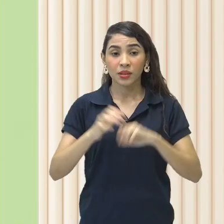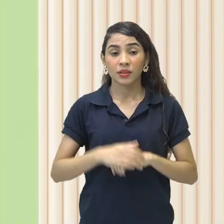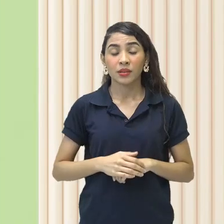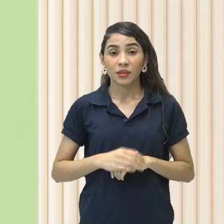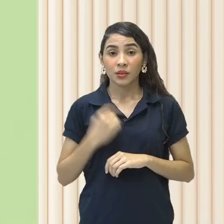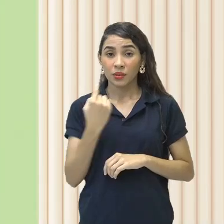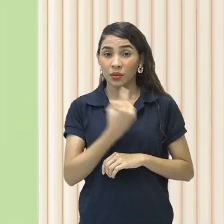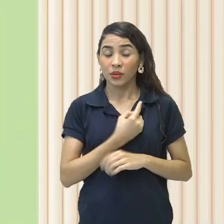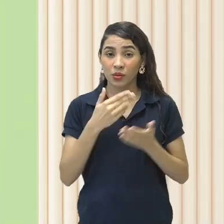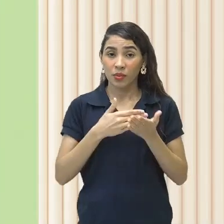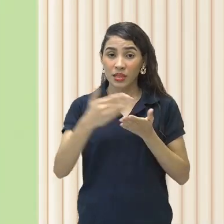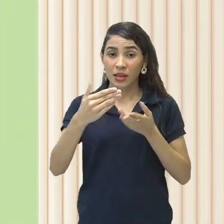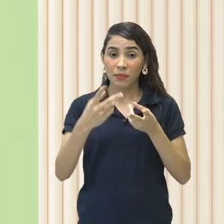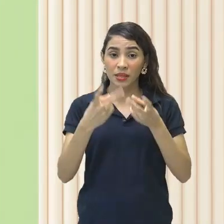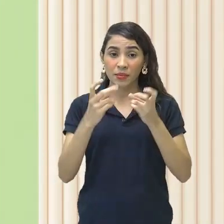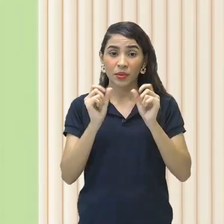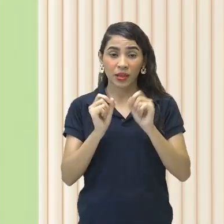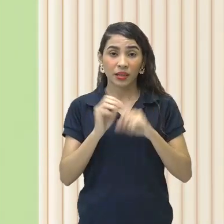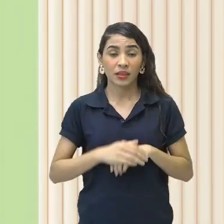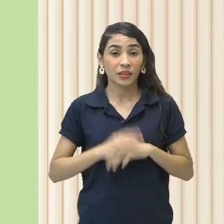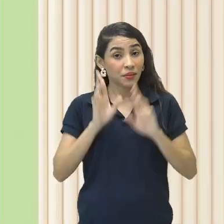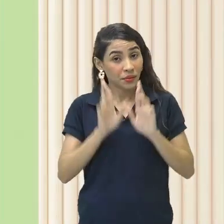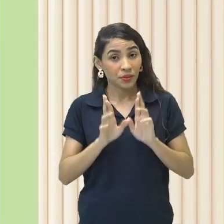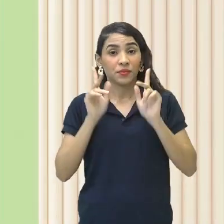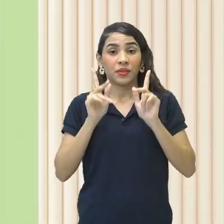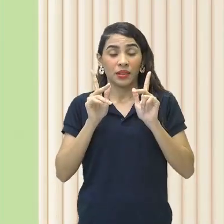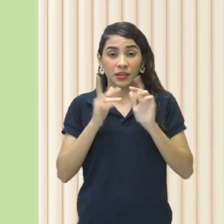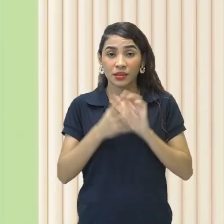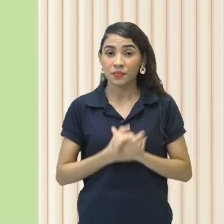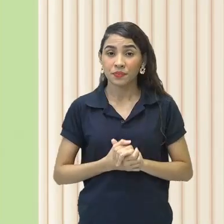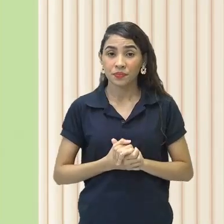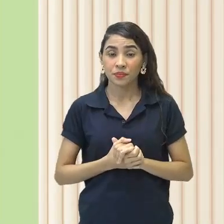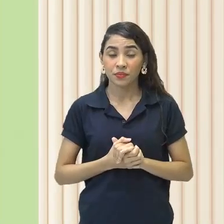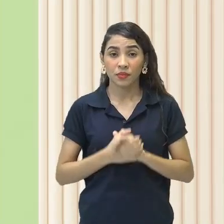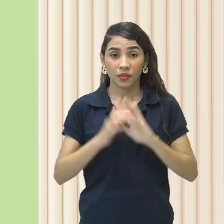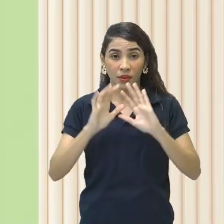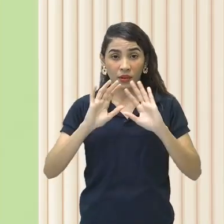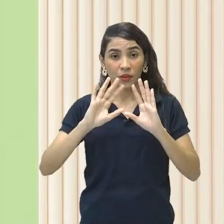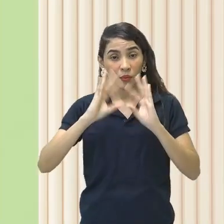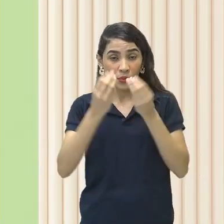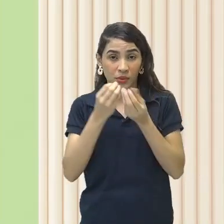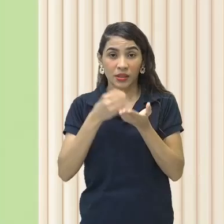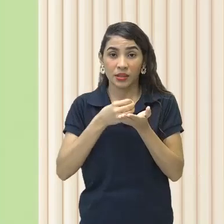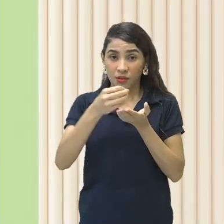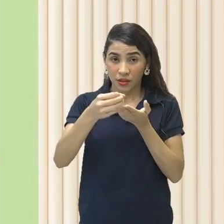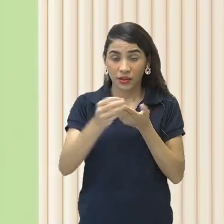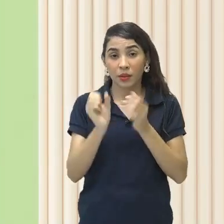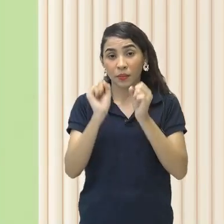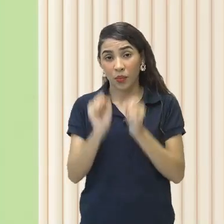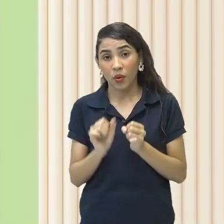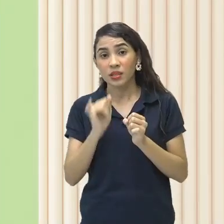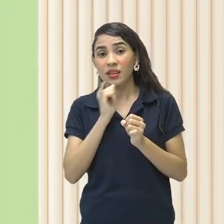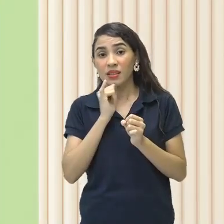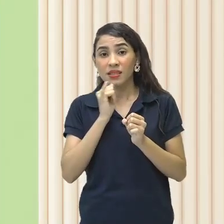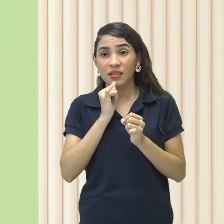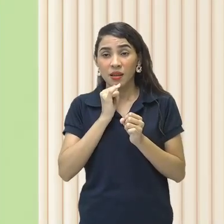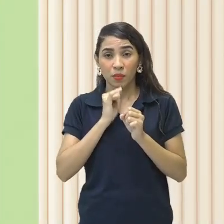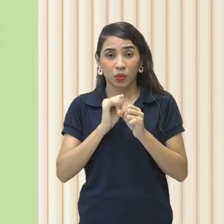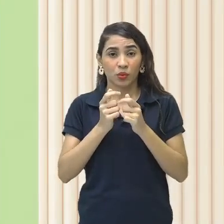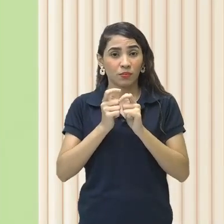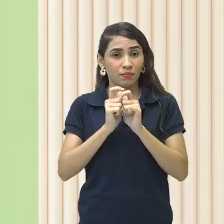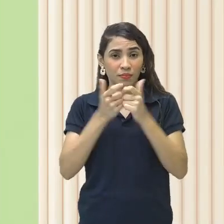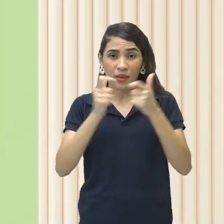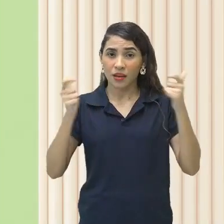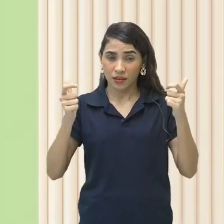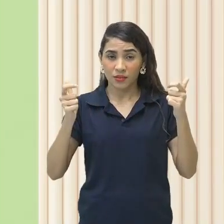nós vamos começar a ver de formas tridimensionais. Os compostos orgânicos, eles podem ser muito grandes, eles